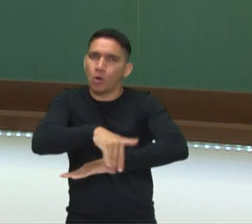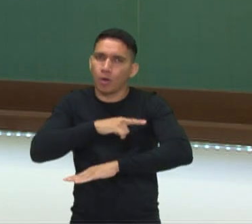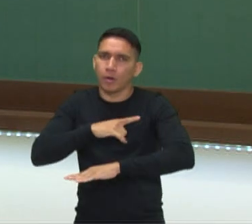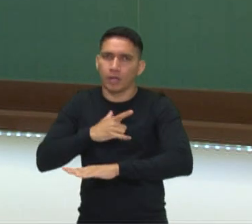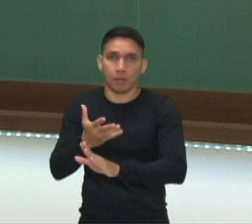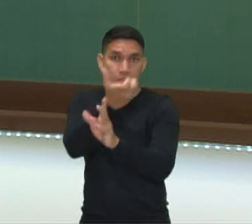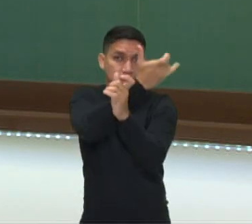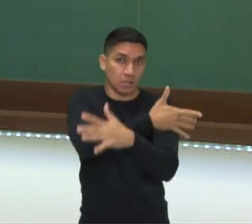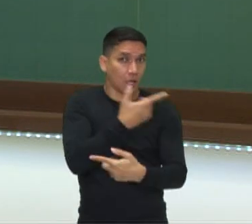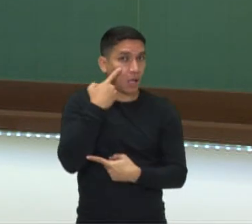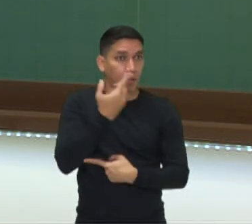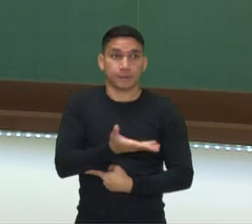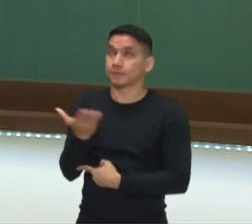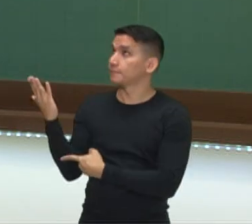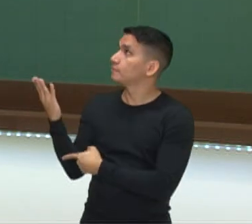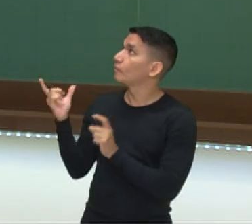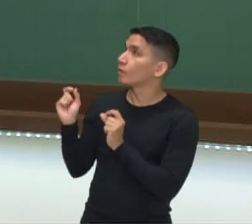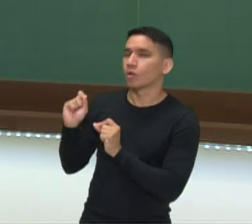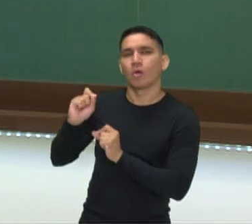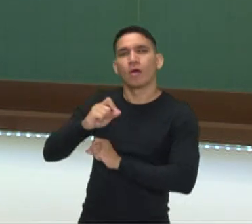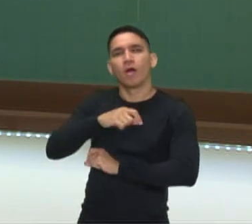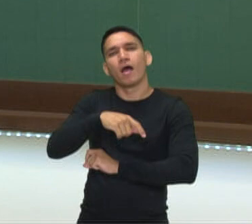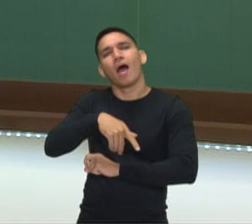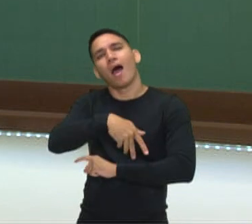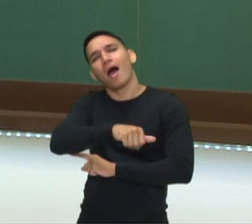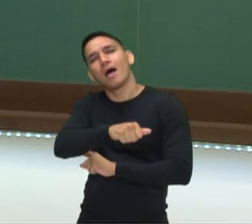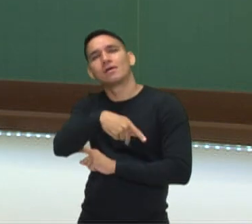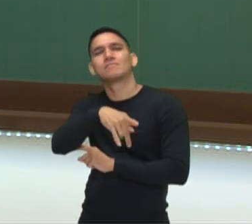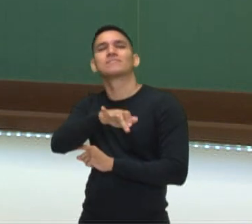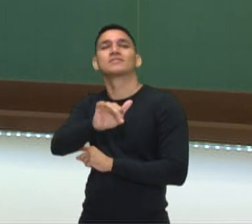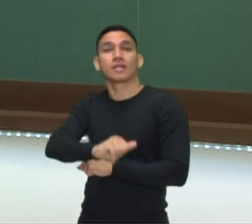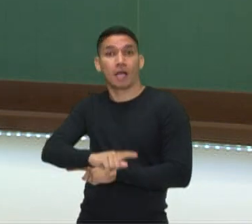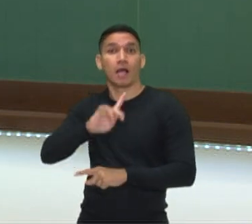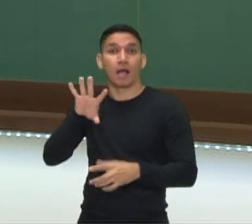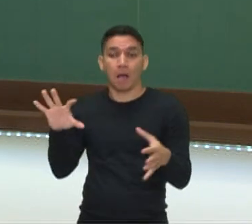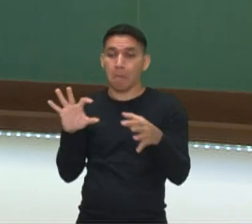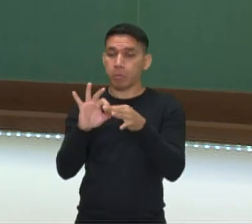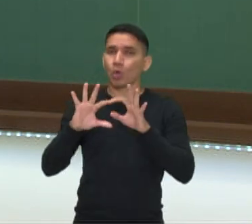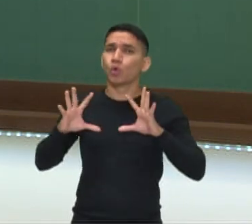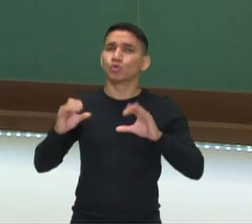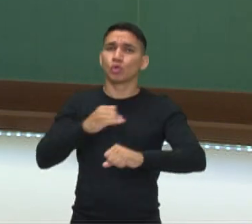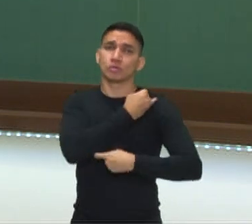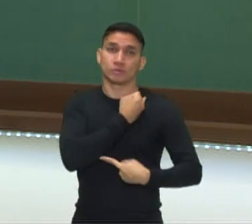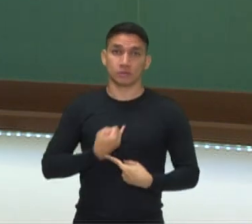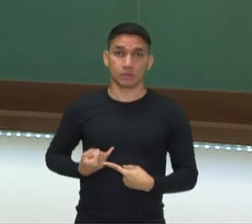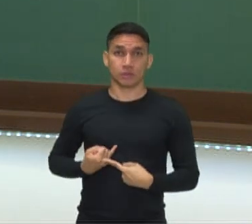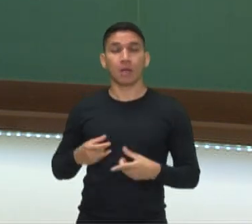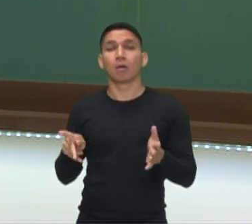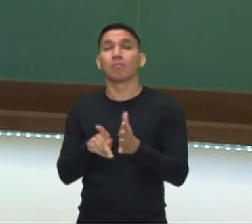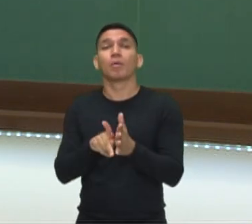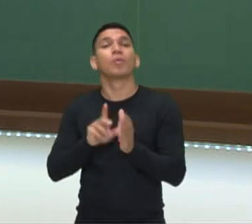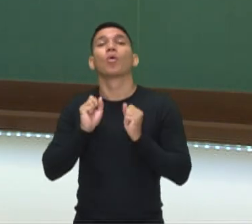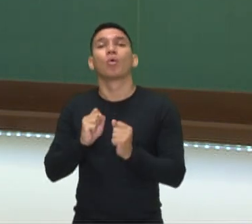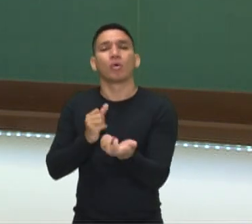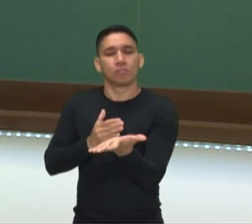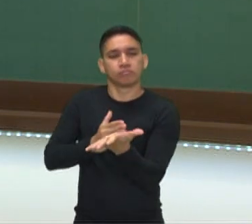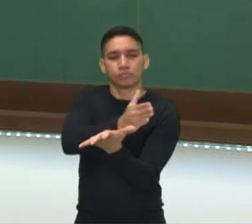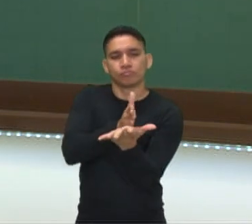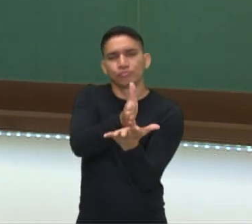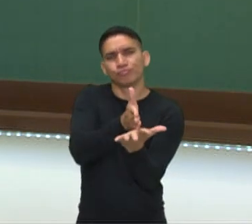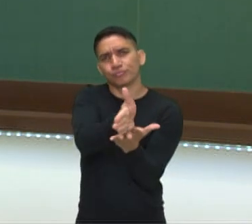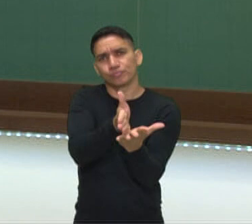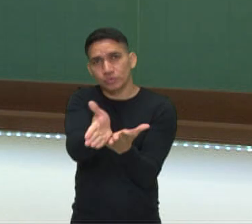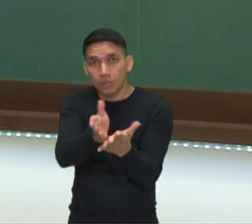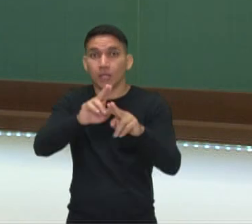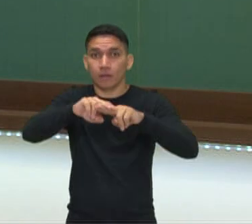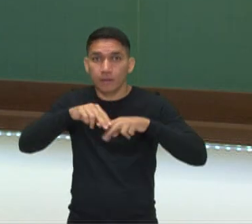de citar, só voltando, a Via Ápia. Essa Via Ápia ela reunia todo o Império, interligando o Império. O Mediterrâneo ligava o